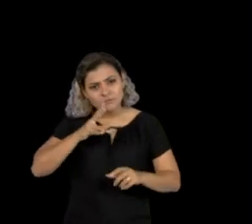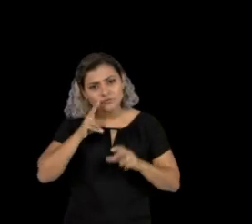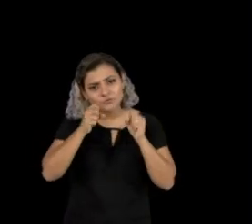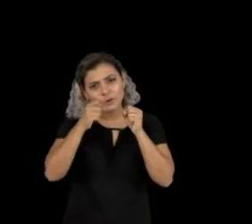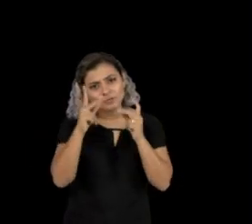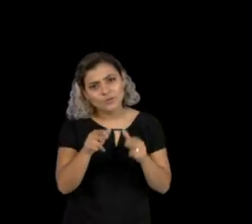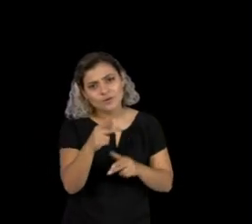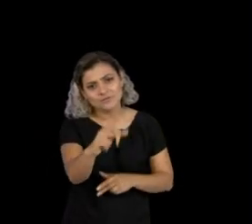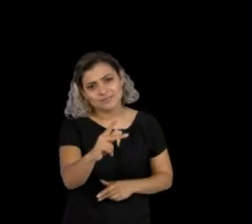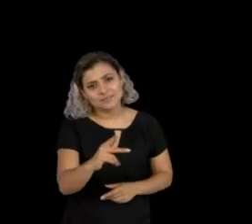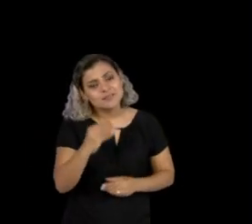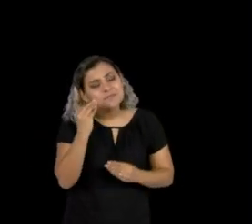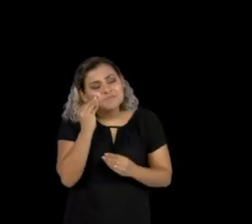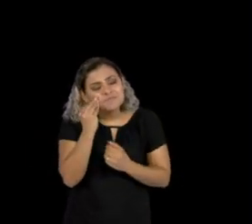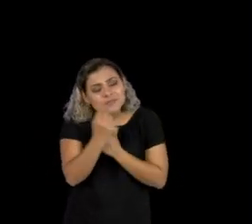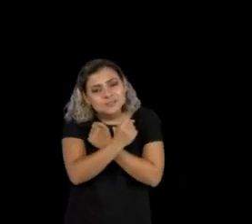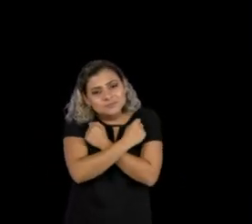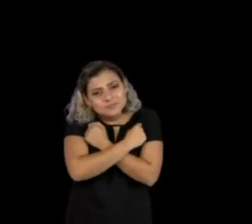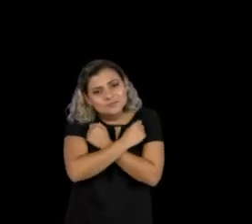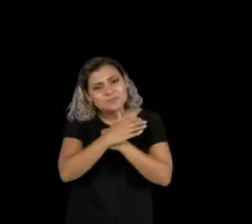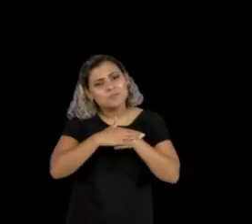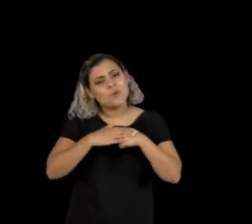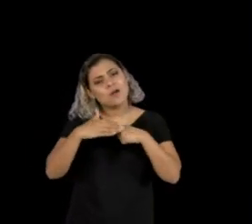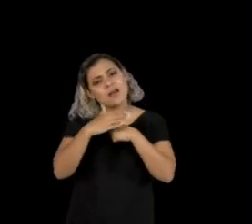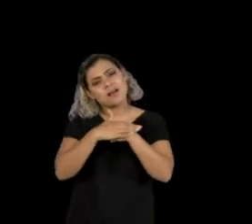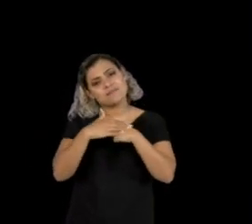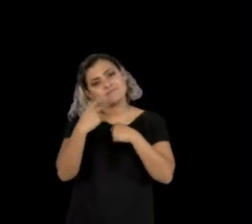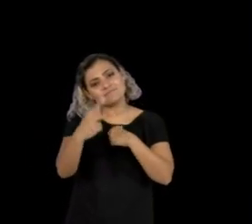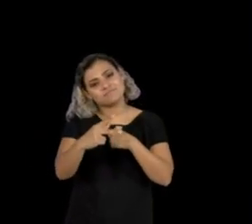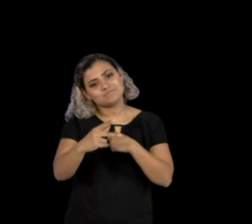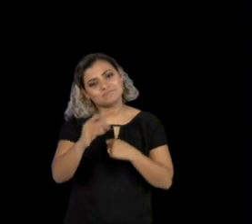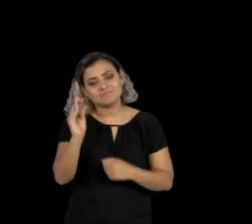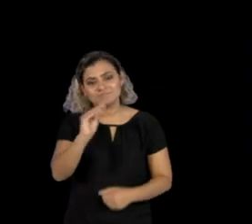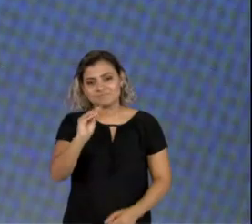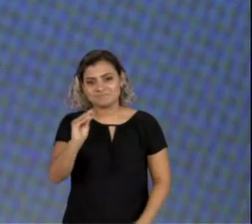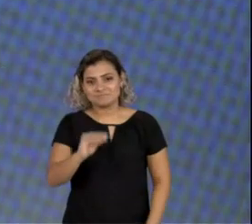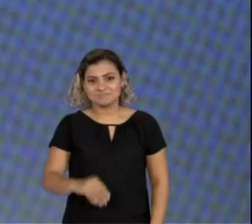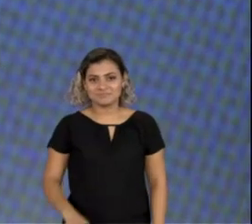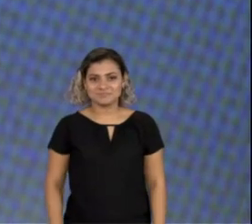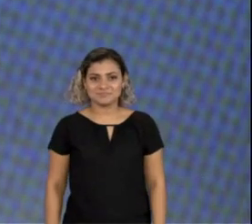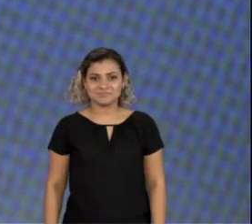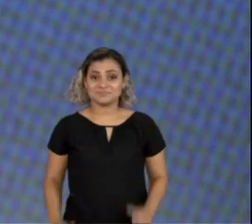você. Um beijo muito grande, meu carinho muito grande para você.